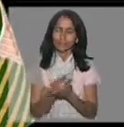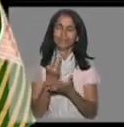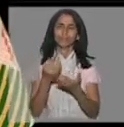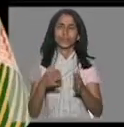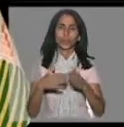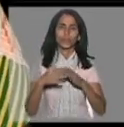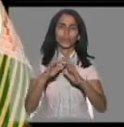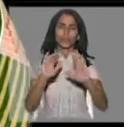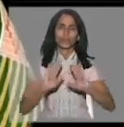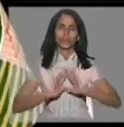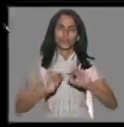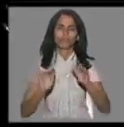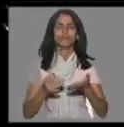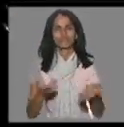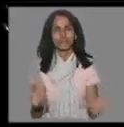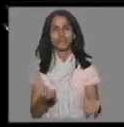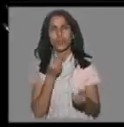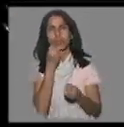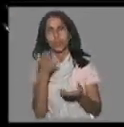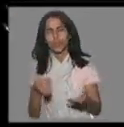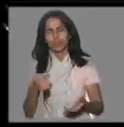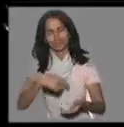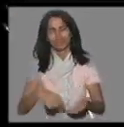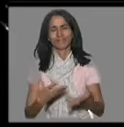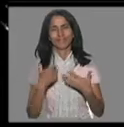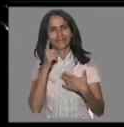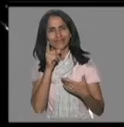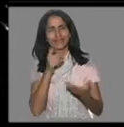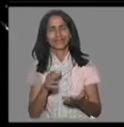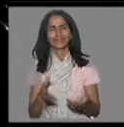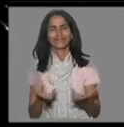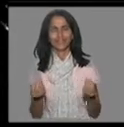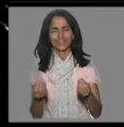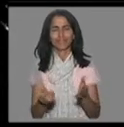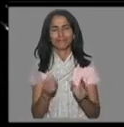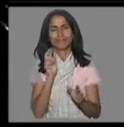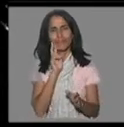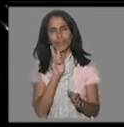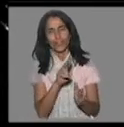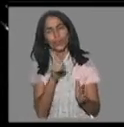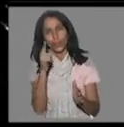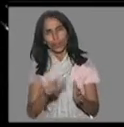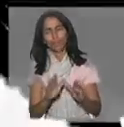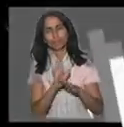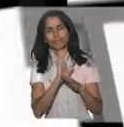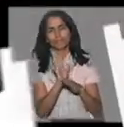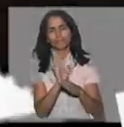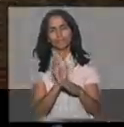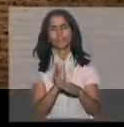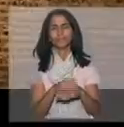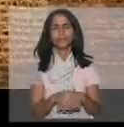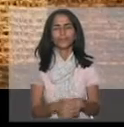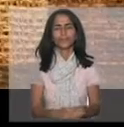acontecer. Que bom, e a gente que ganhou com isso. Vou te mostrar aqui mais um vídeo.